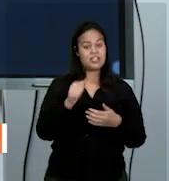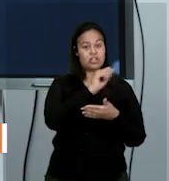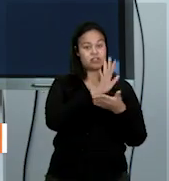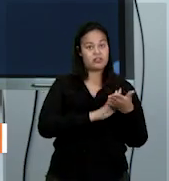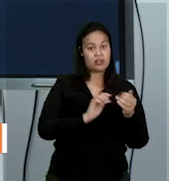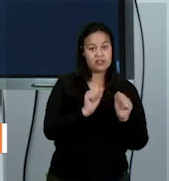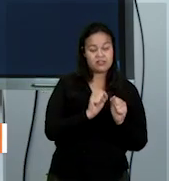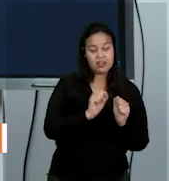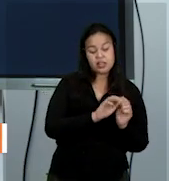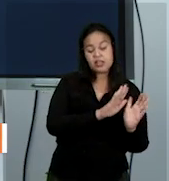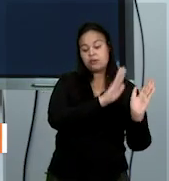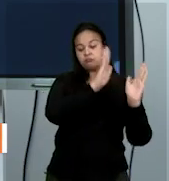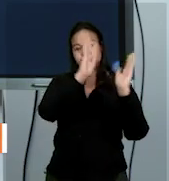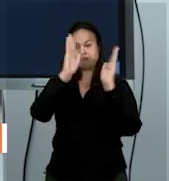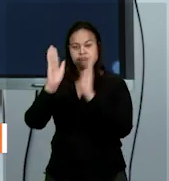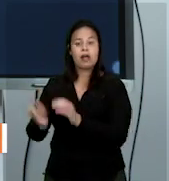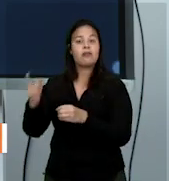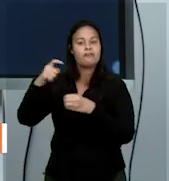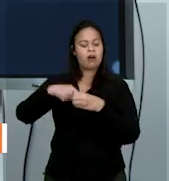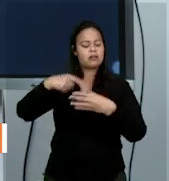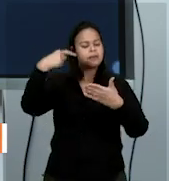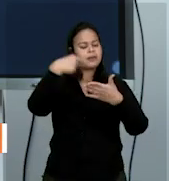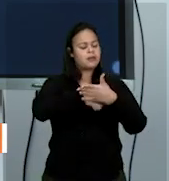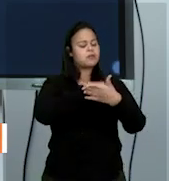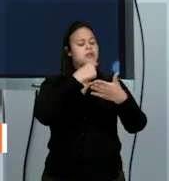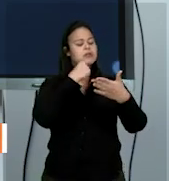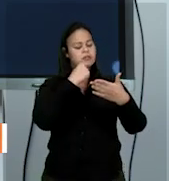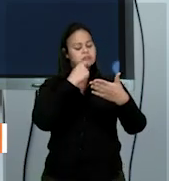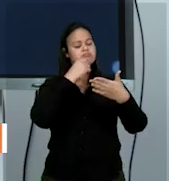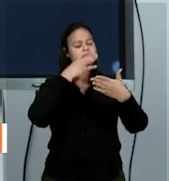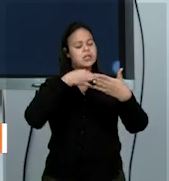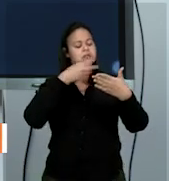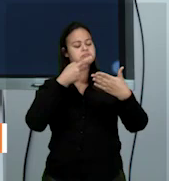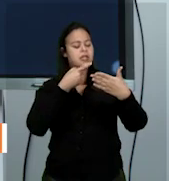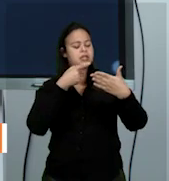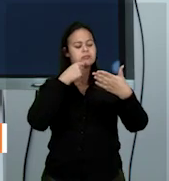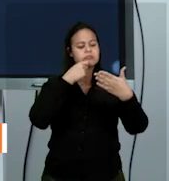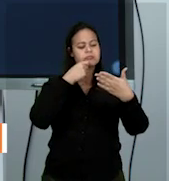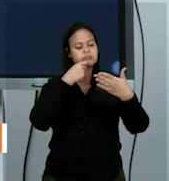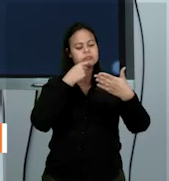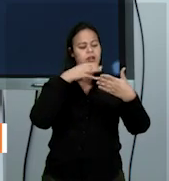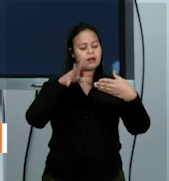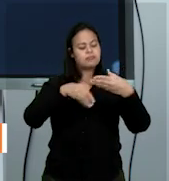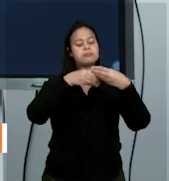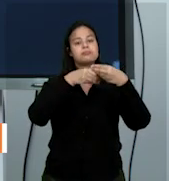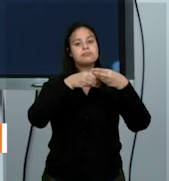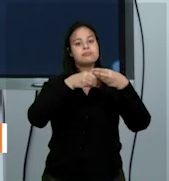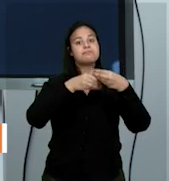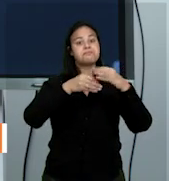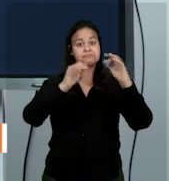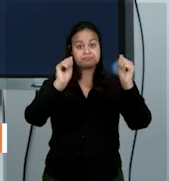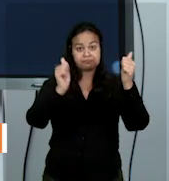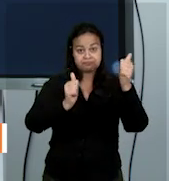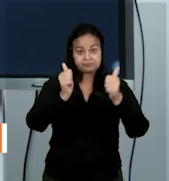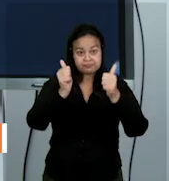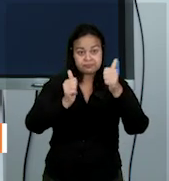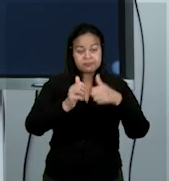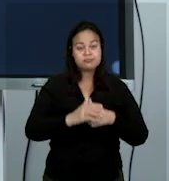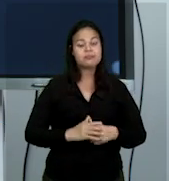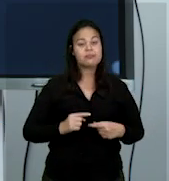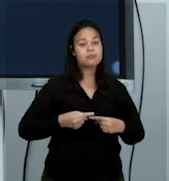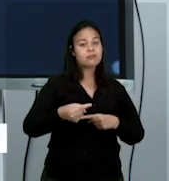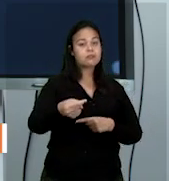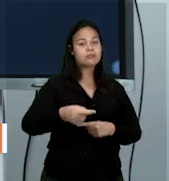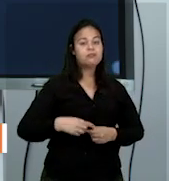exercício, você volte na pergunta para ver se está respondido o que está sendo perguntado. Bacana? Vamos para o próximo.